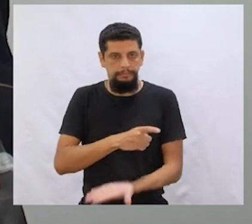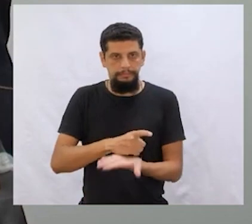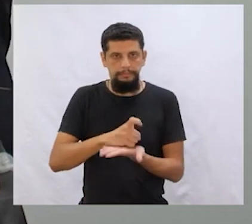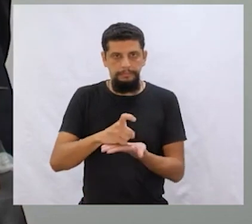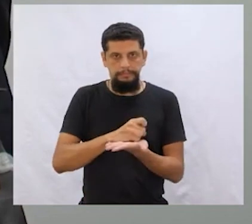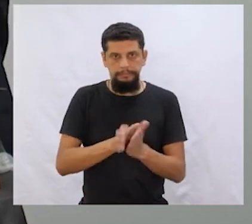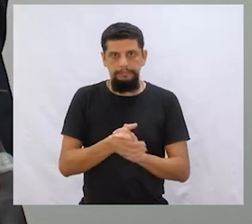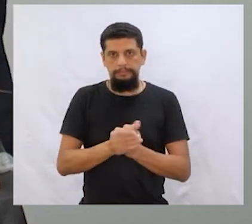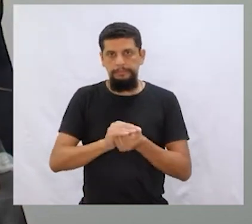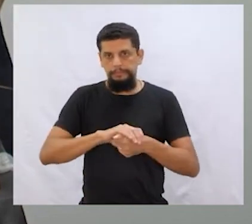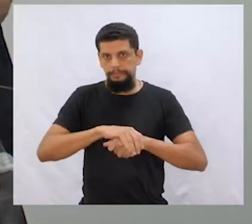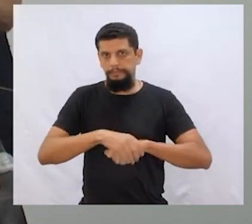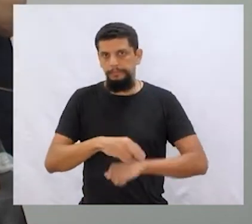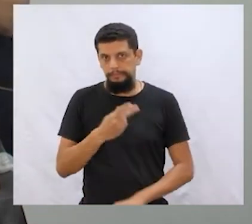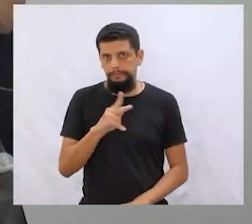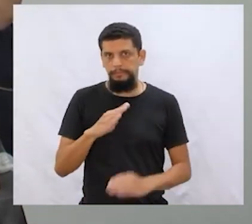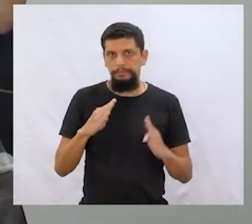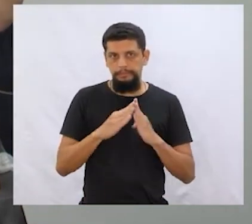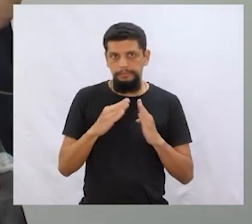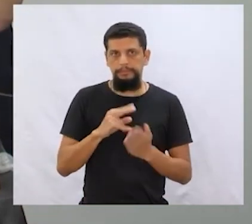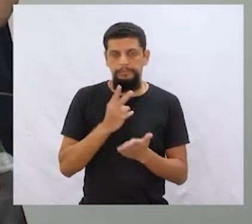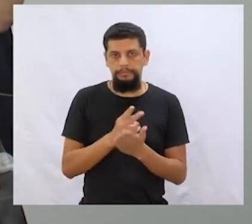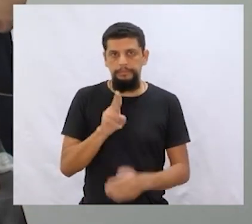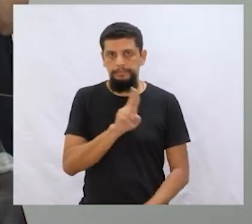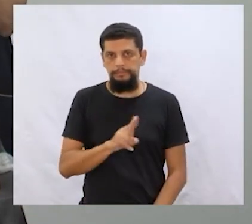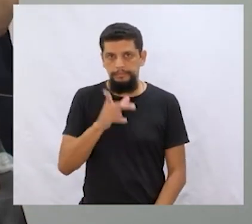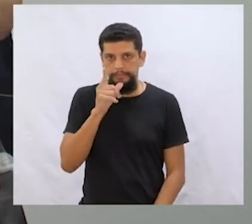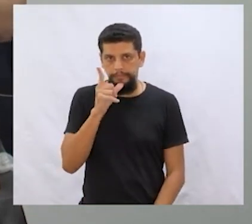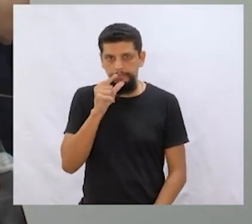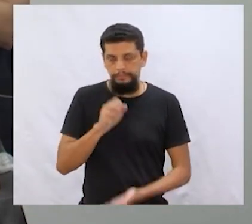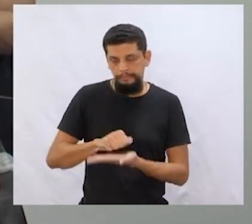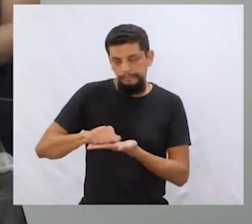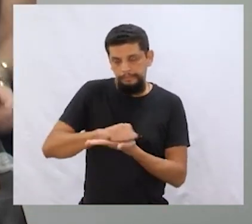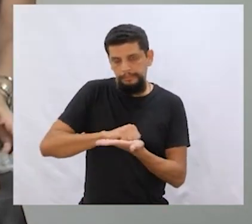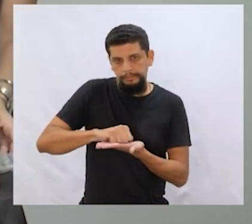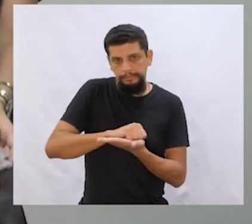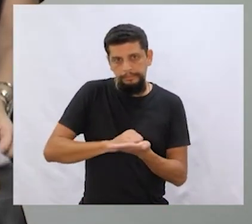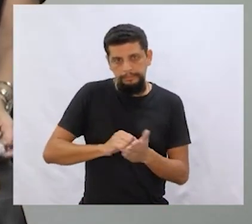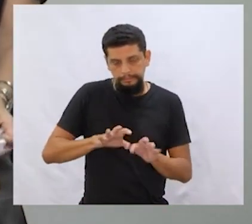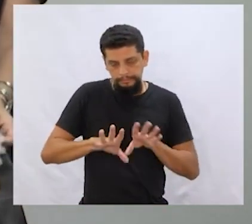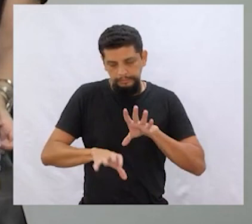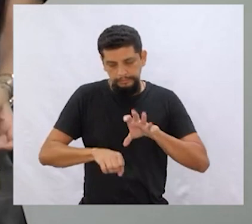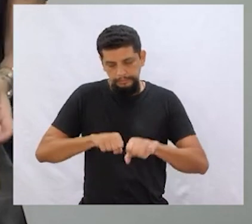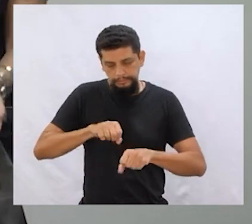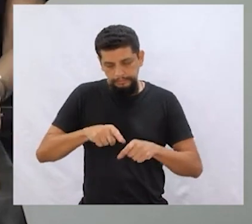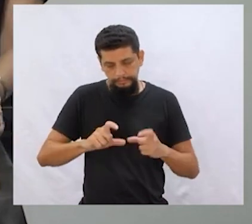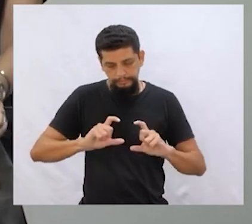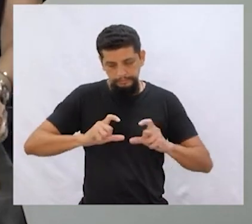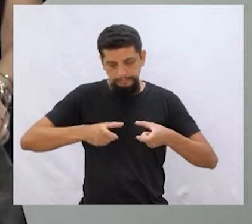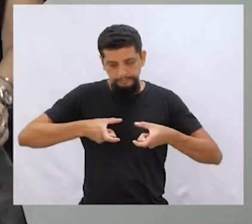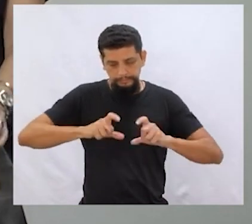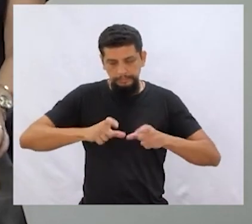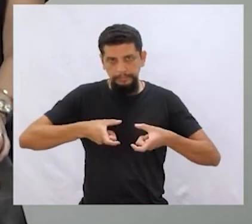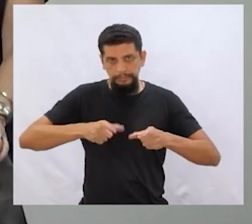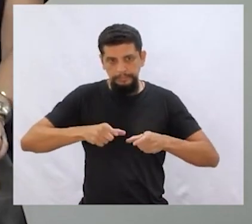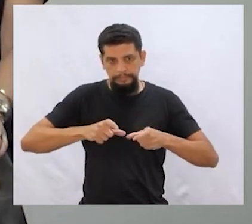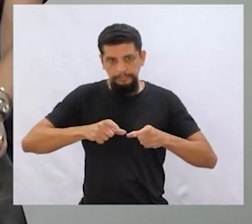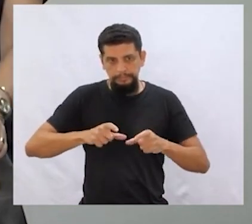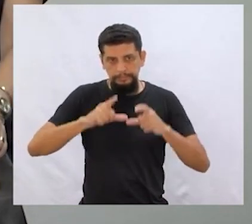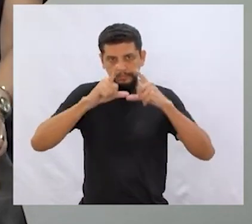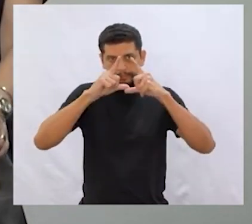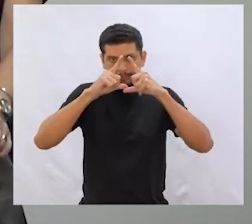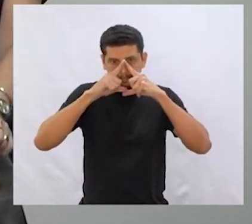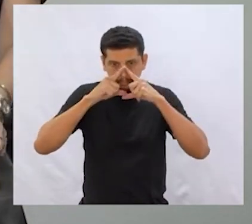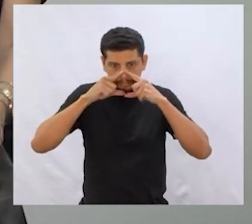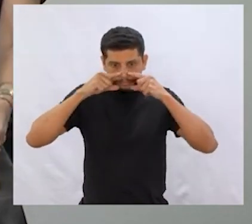e sabão. Uhum. Em casa, vocês sempre utilizem água e sabão, né? Vamos pegar a máscara pelo elástico, porque é uma